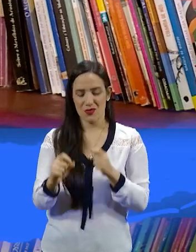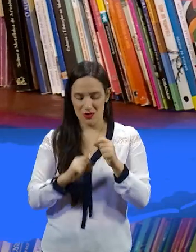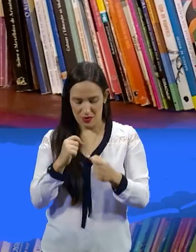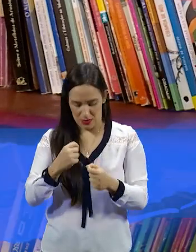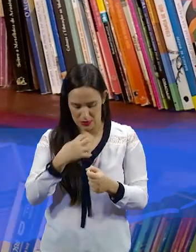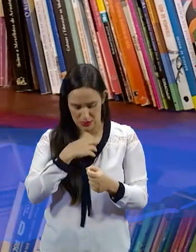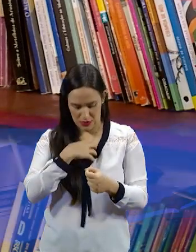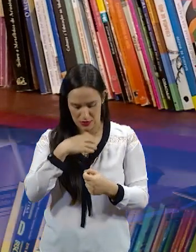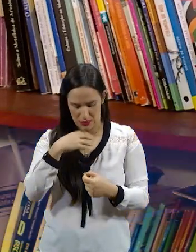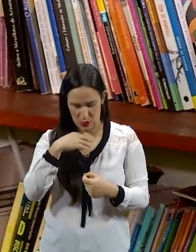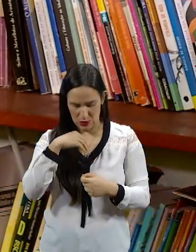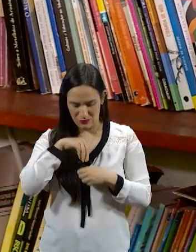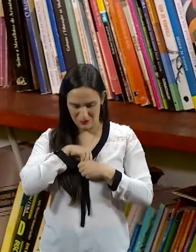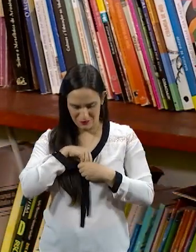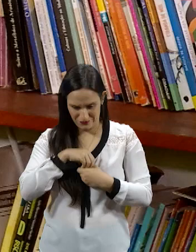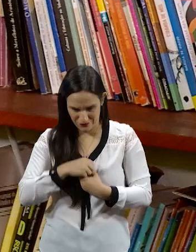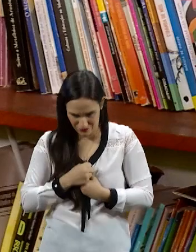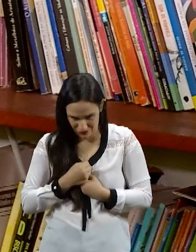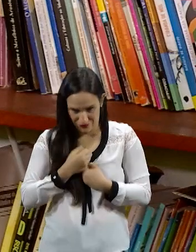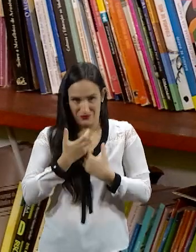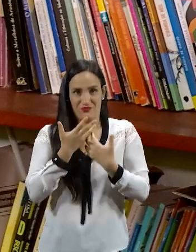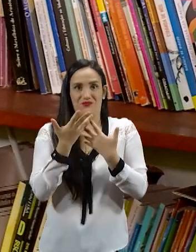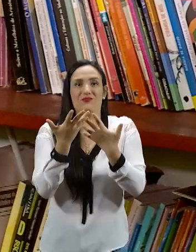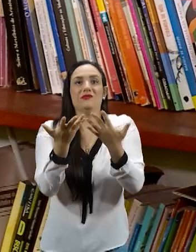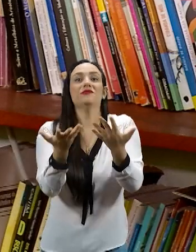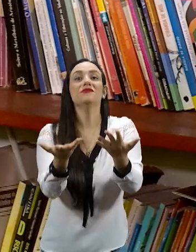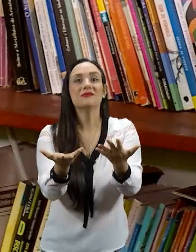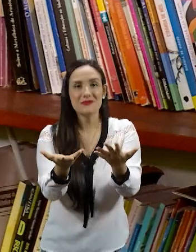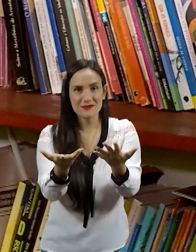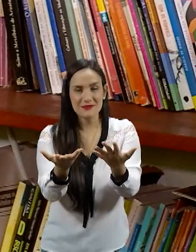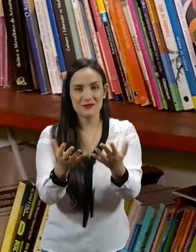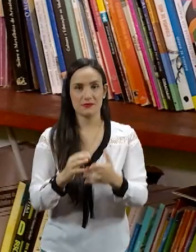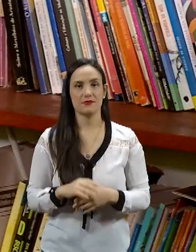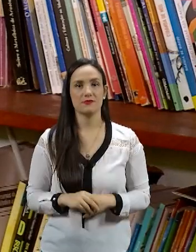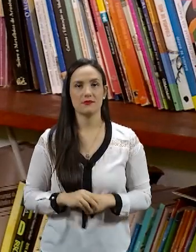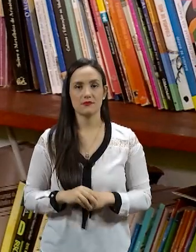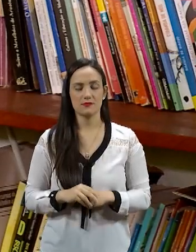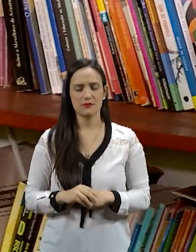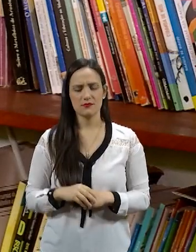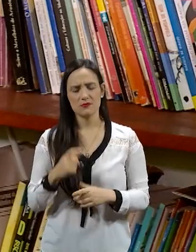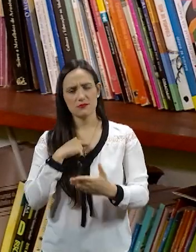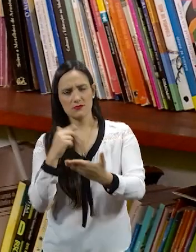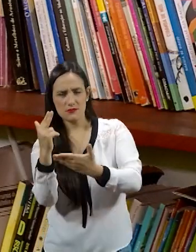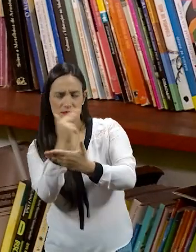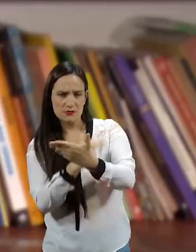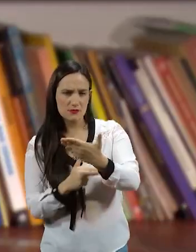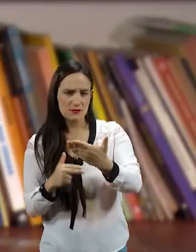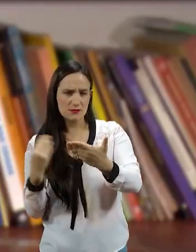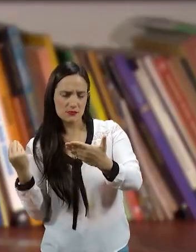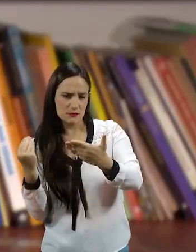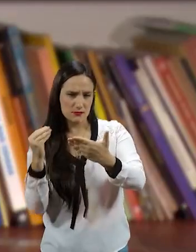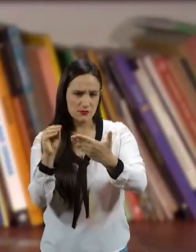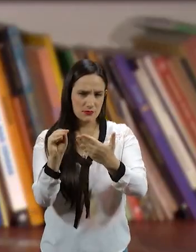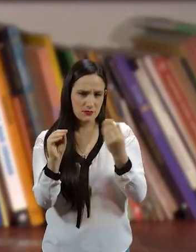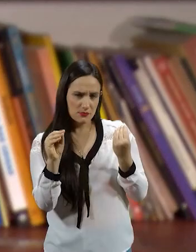de expressão interior, né, da gente. Nela, na pintura, eu faço uma composição,